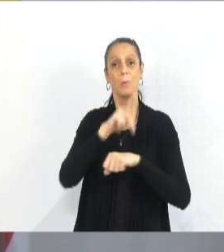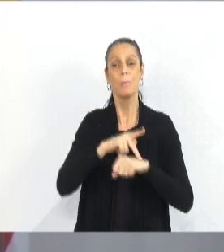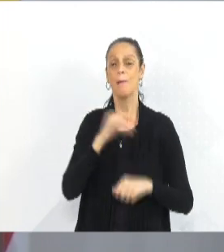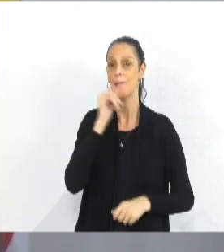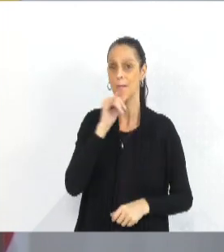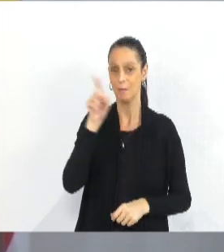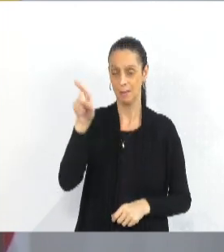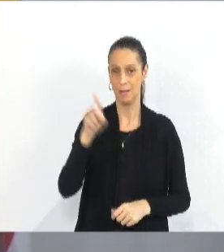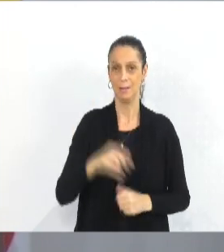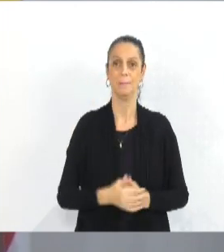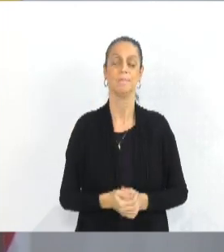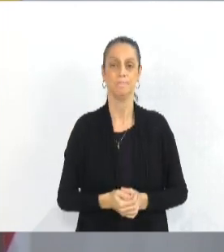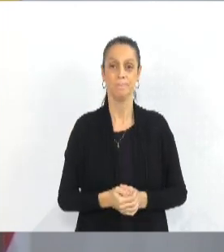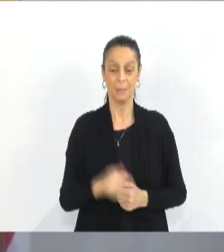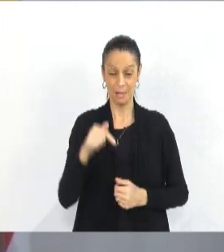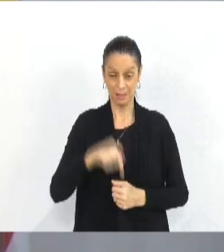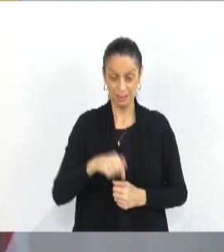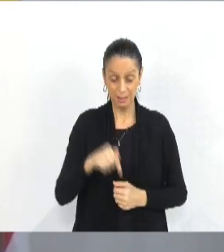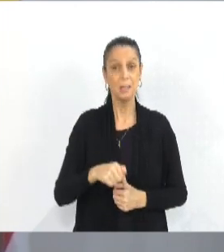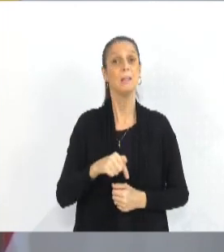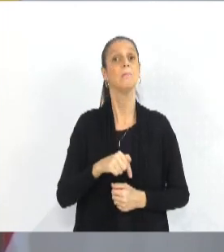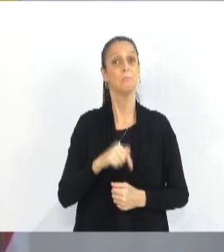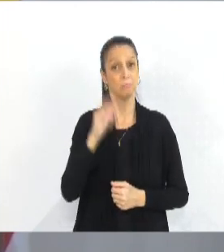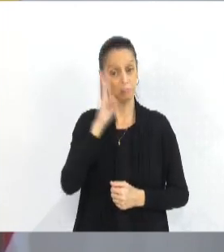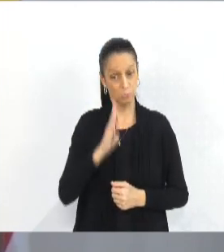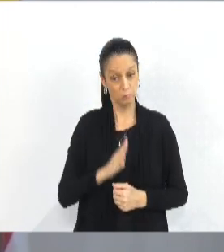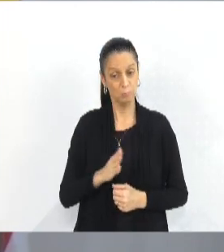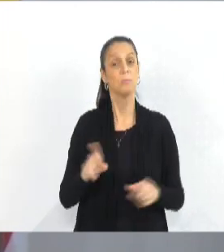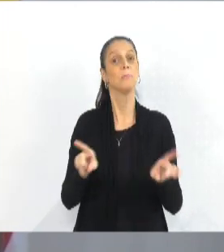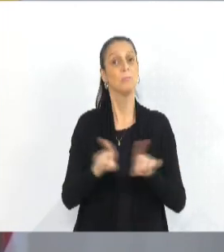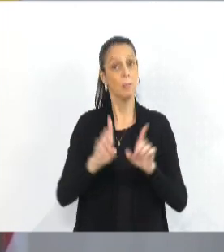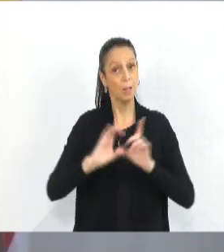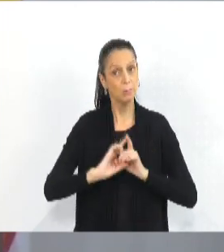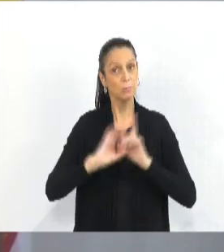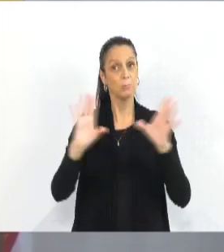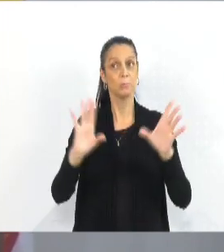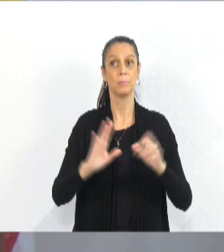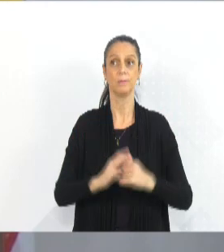e trouxe ao Brasil a democracia, por mais que fossem depois considerados